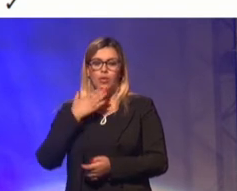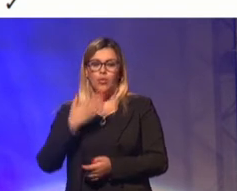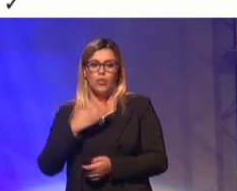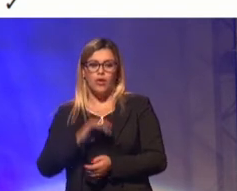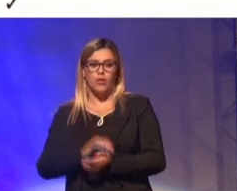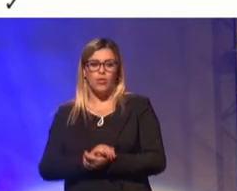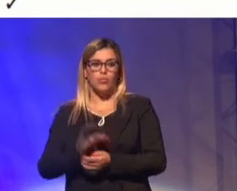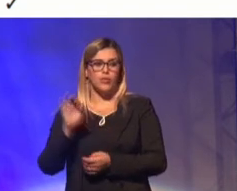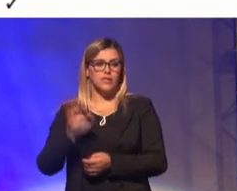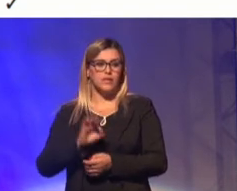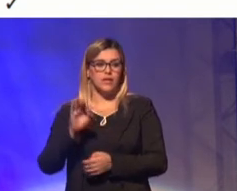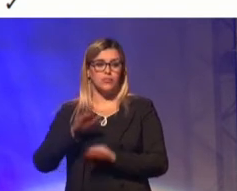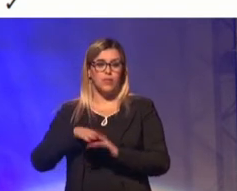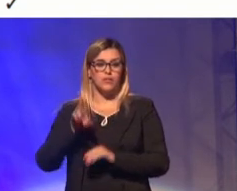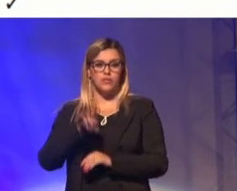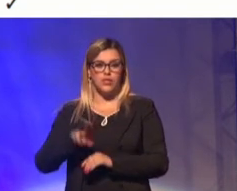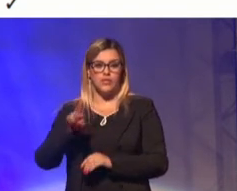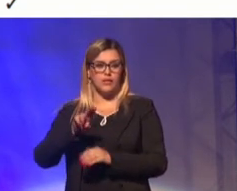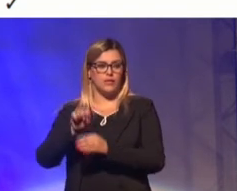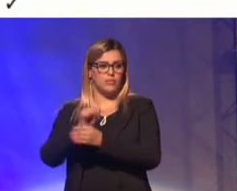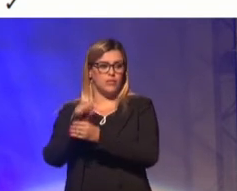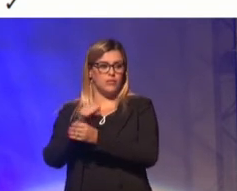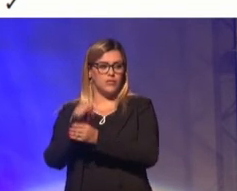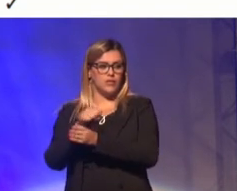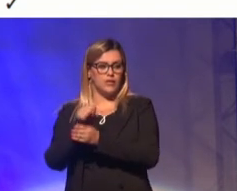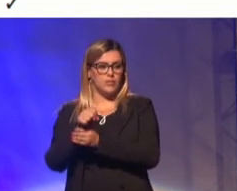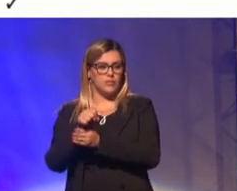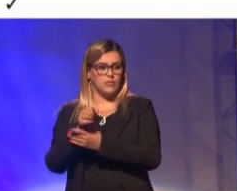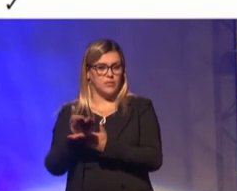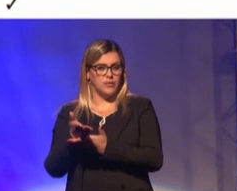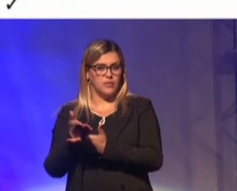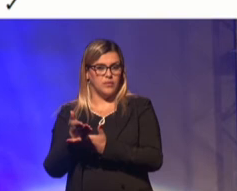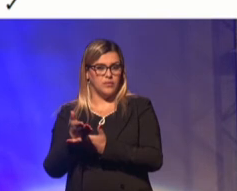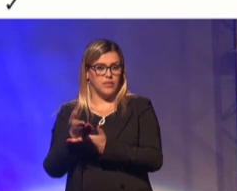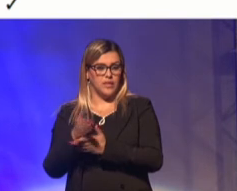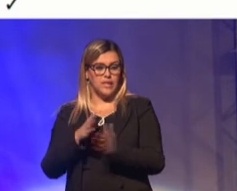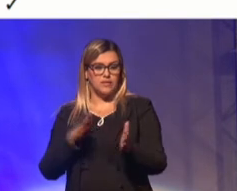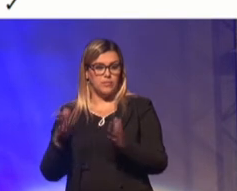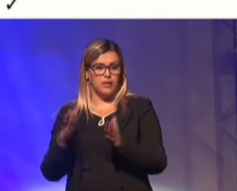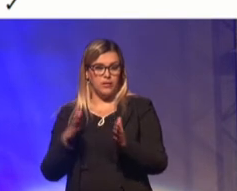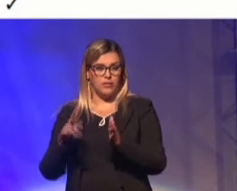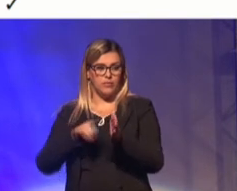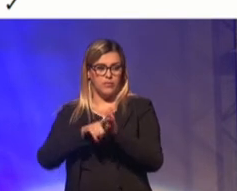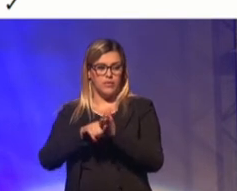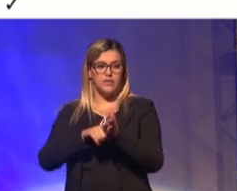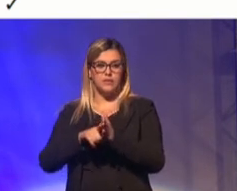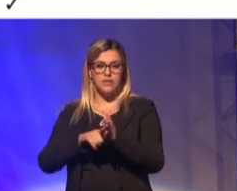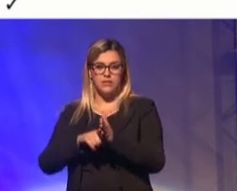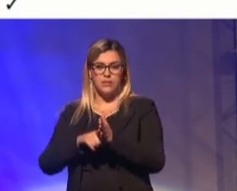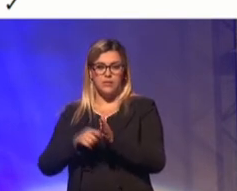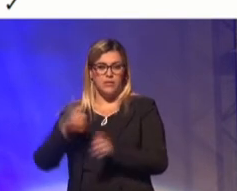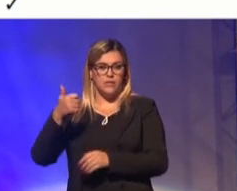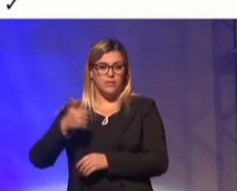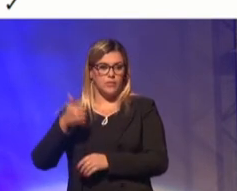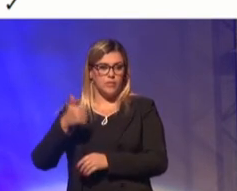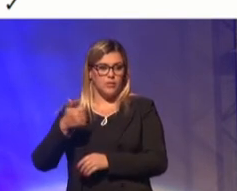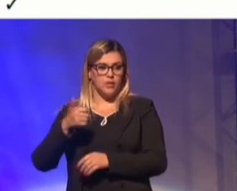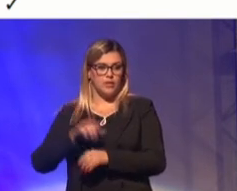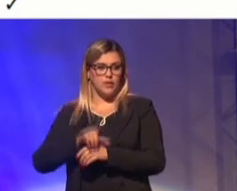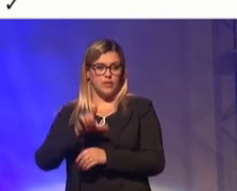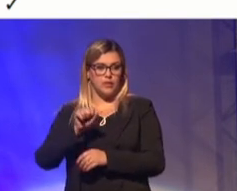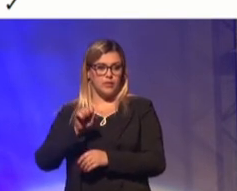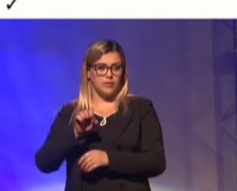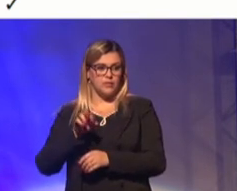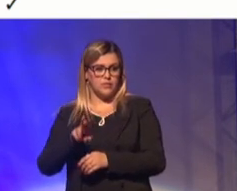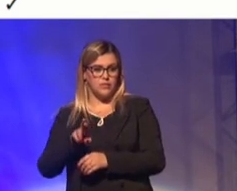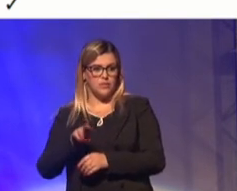em percentual, os mais utilizados pelos fisioterapeutas ao final desse período? Então, a gente vê, em primeiro lugar, o